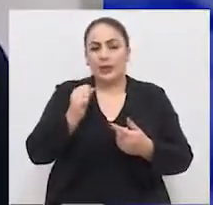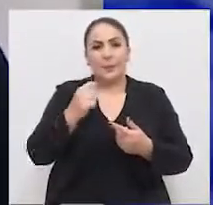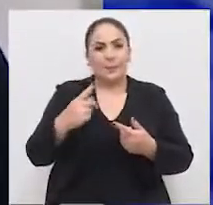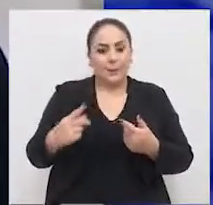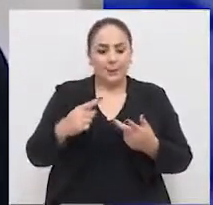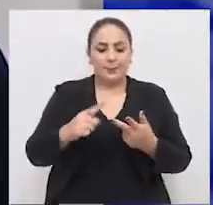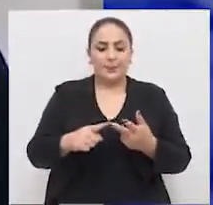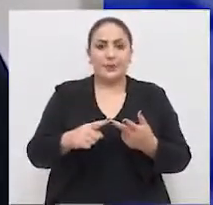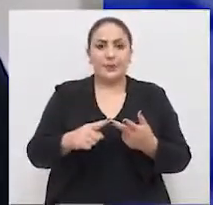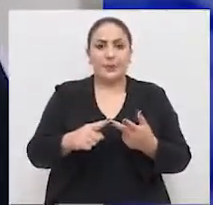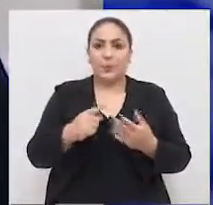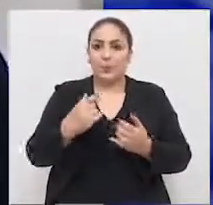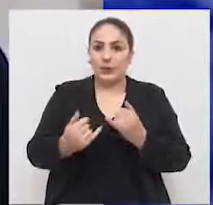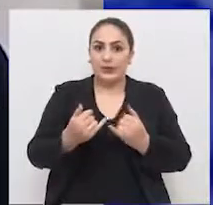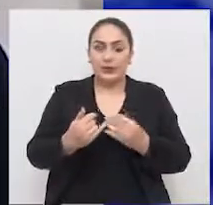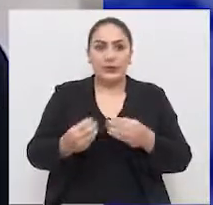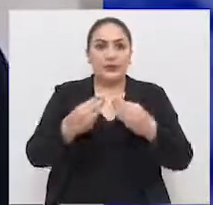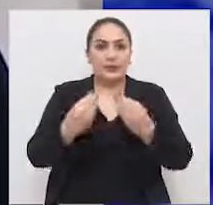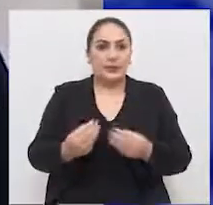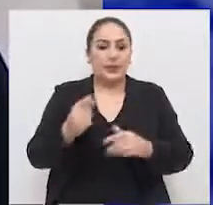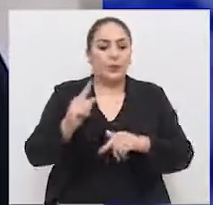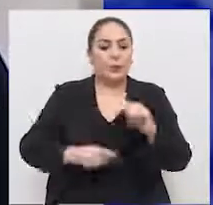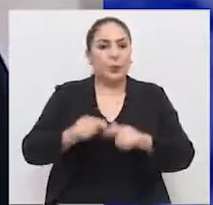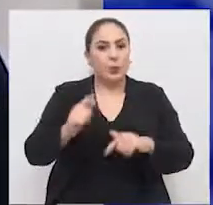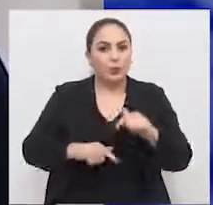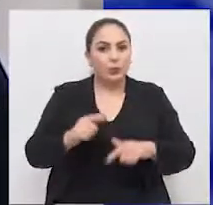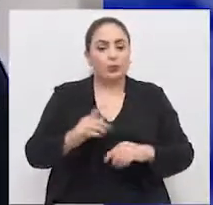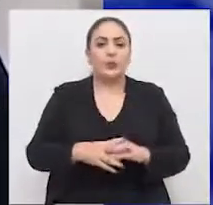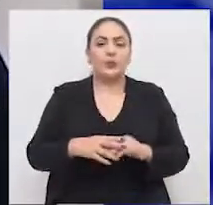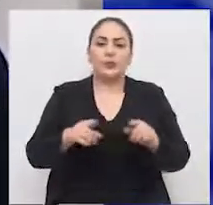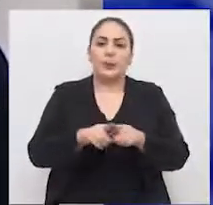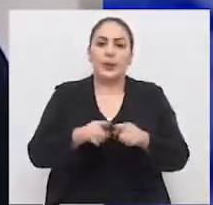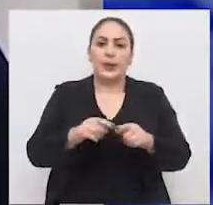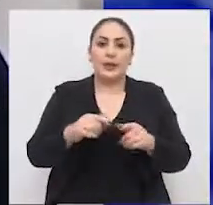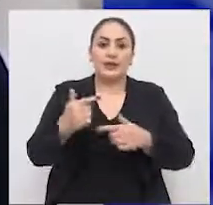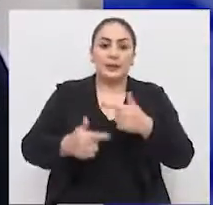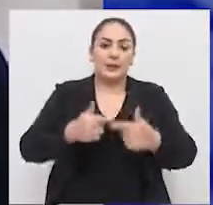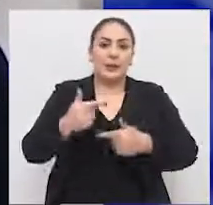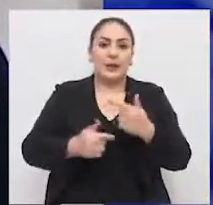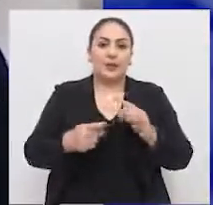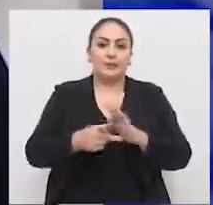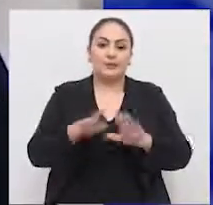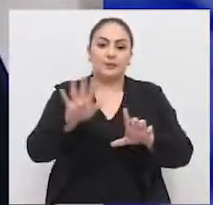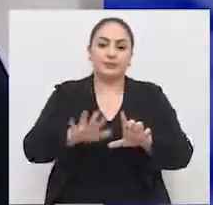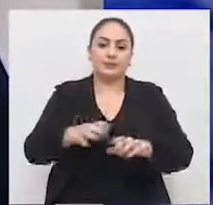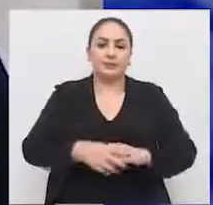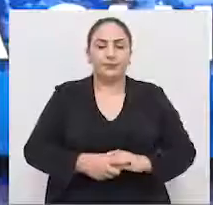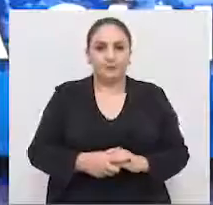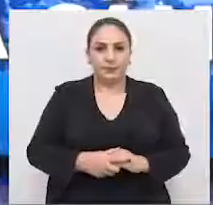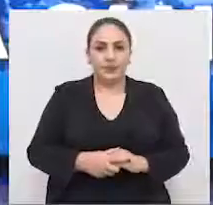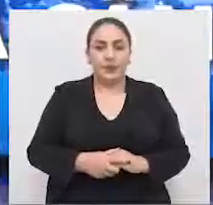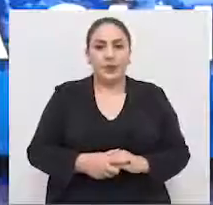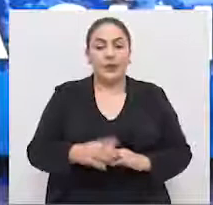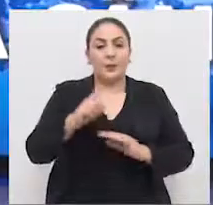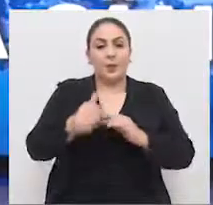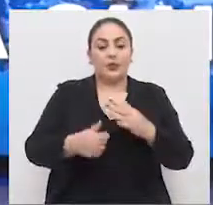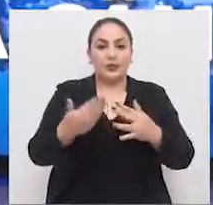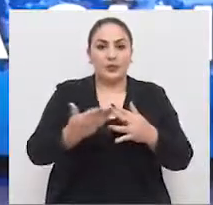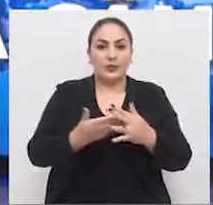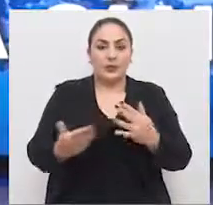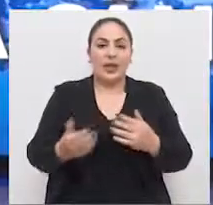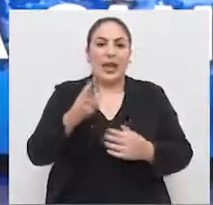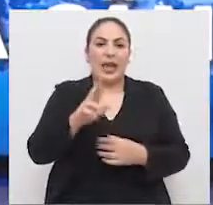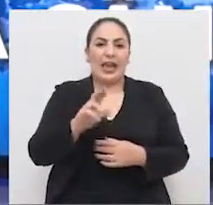por aplicativos, como por exemplo a entrega de produtos e até serviços via plataformas. E no segundo